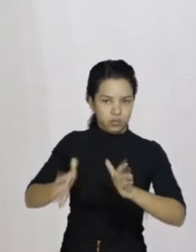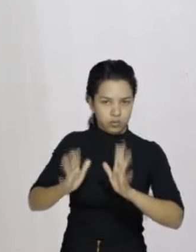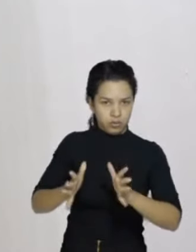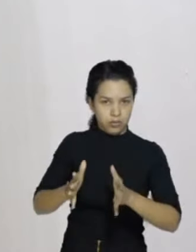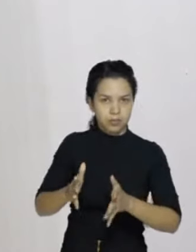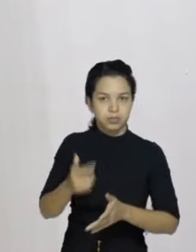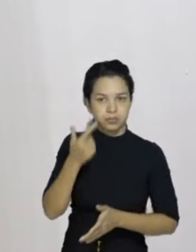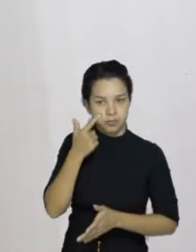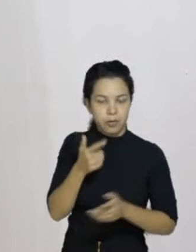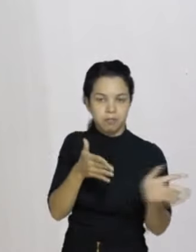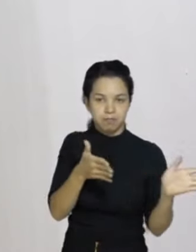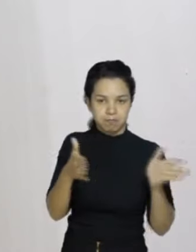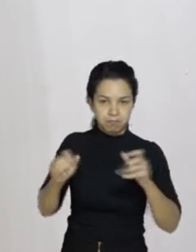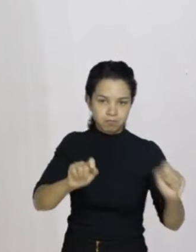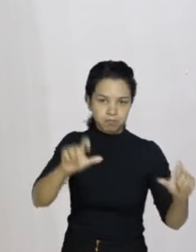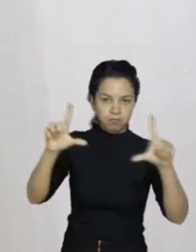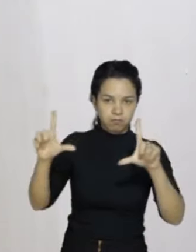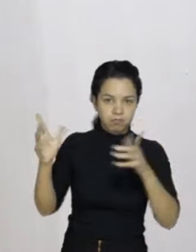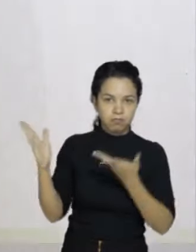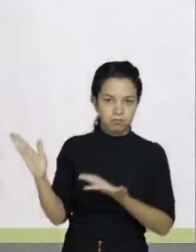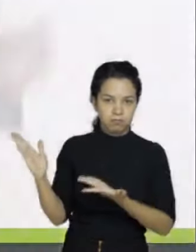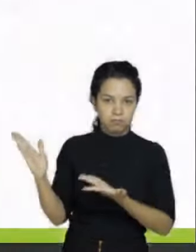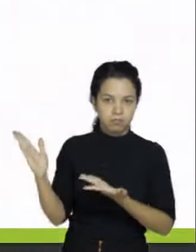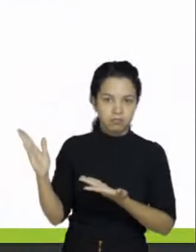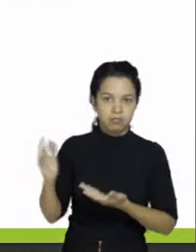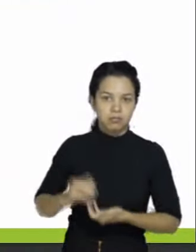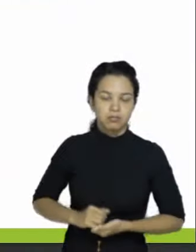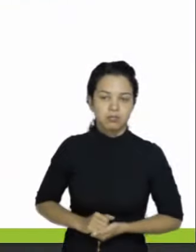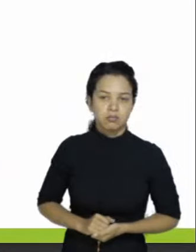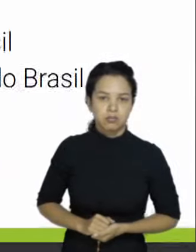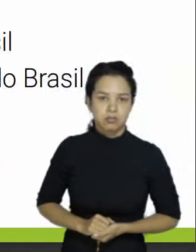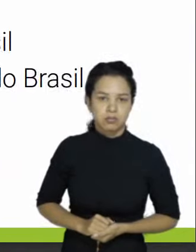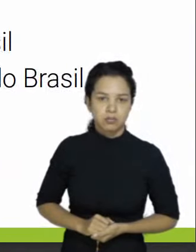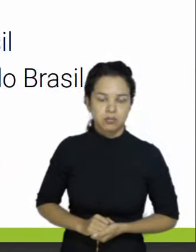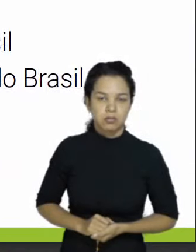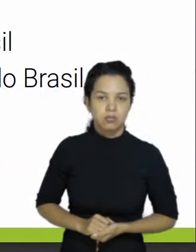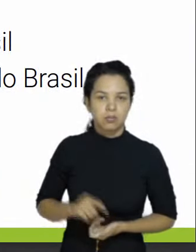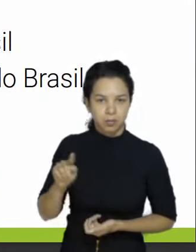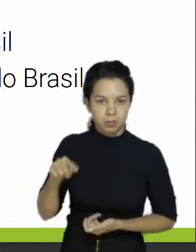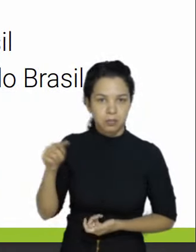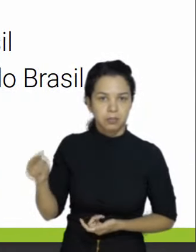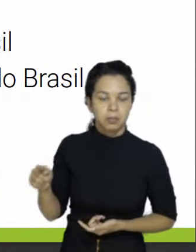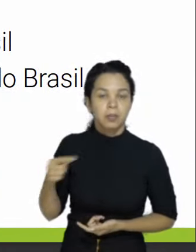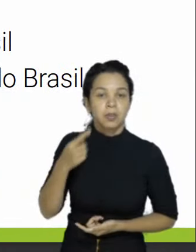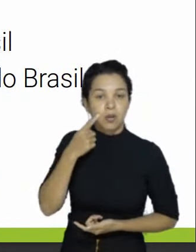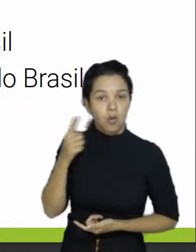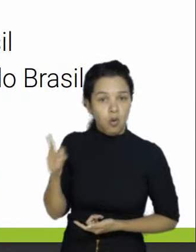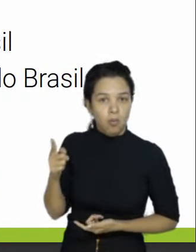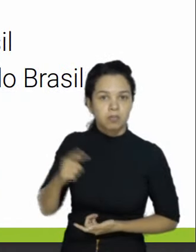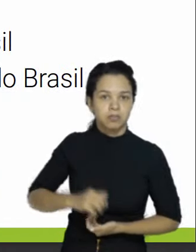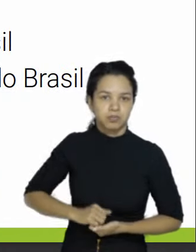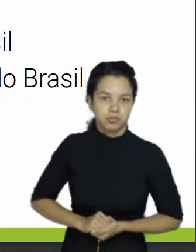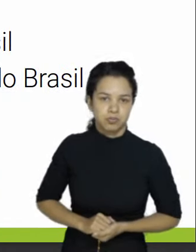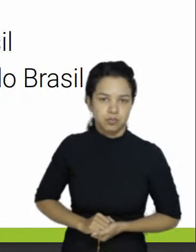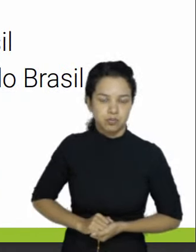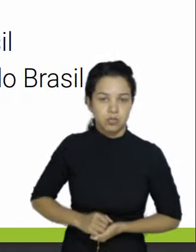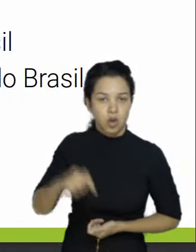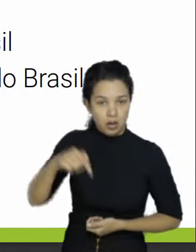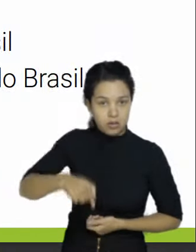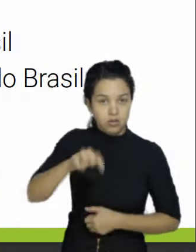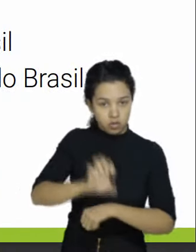apresentação por favor pode passar para o próximo a gente produz Nós somos